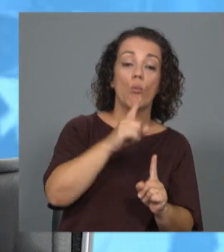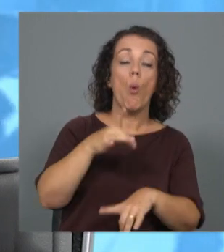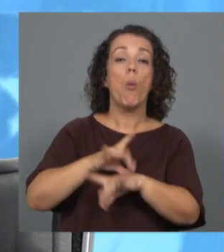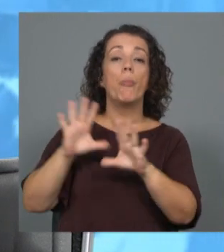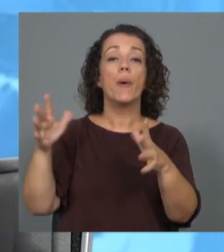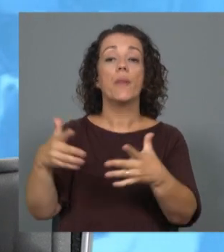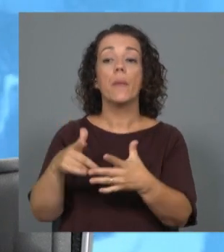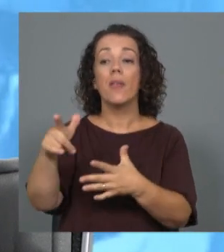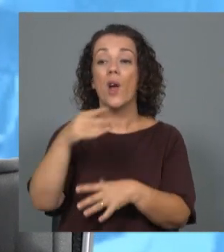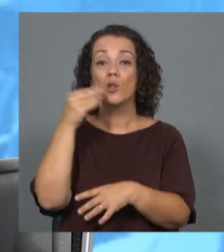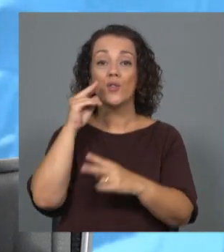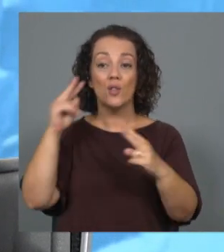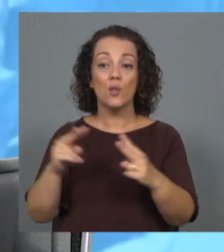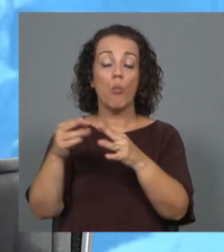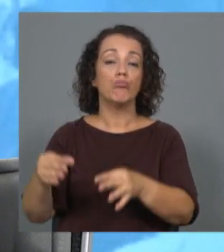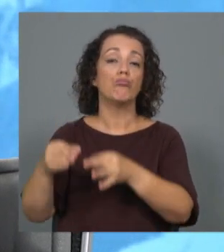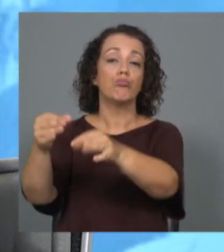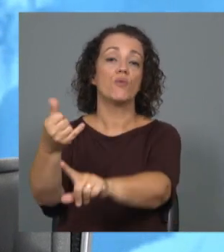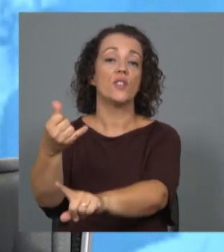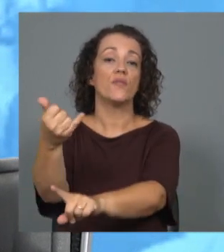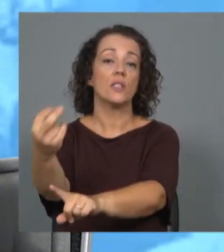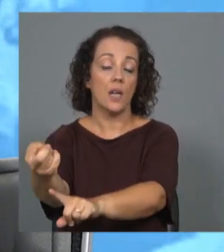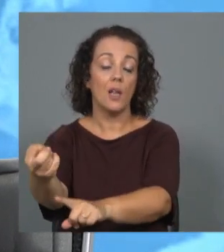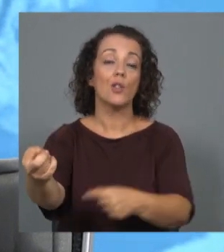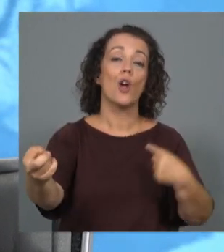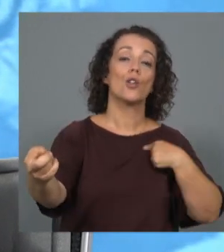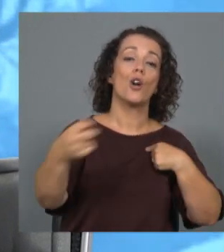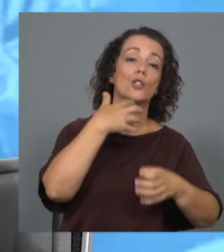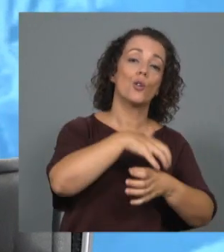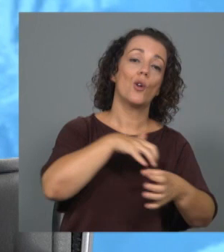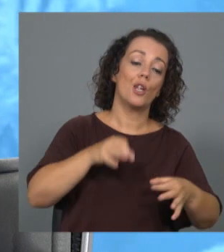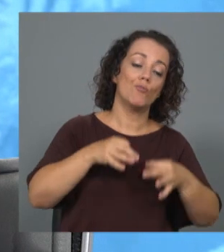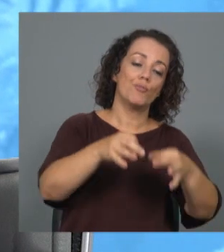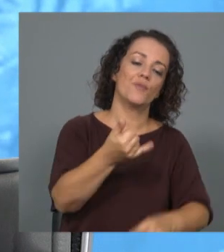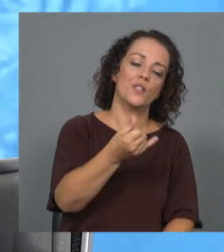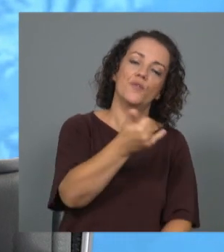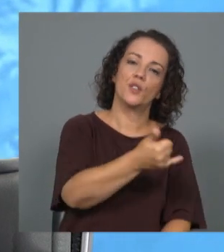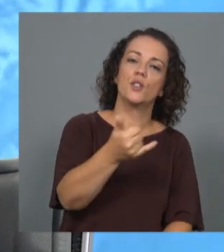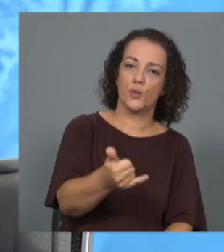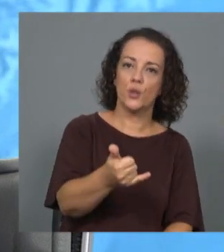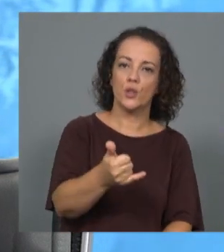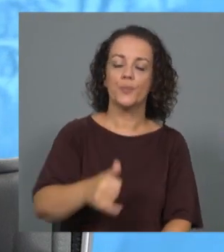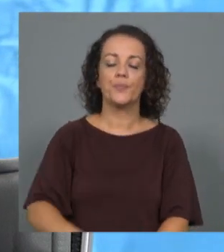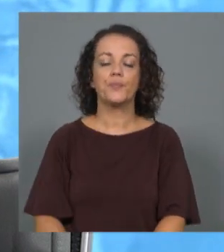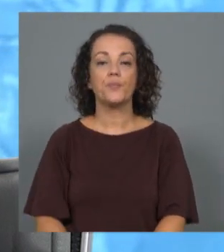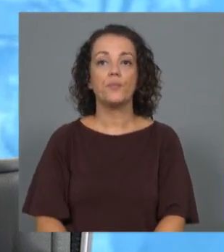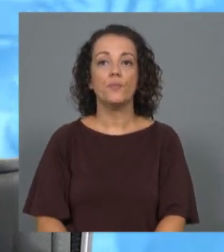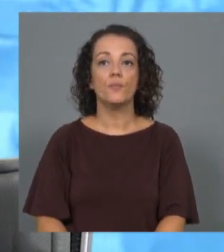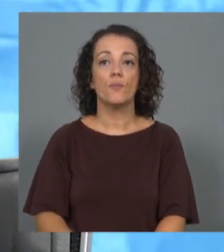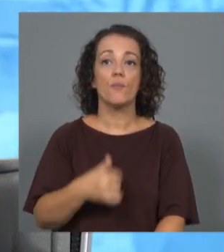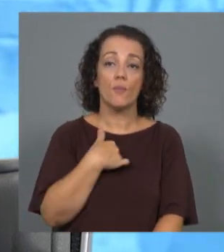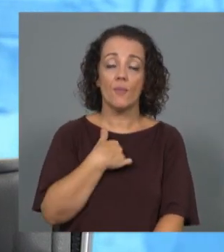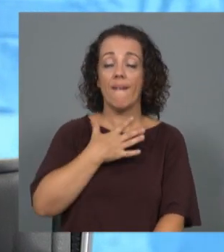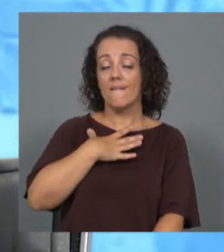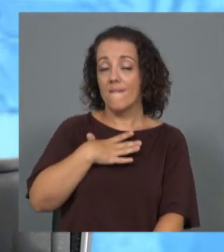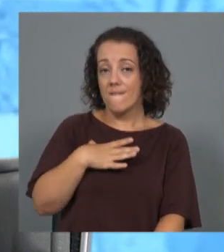adiada para 2023 e nós adiámos a realização do Congresso para 2022. E